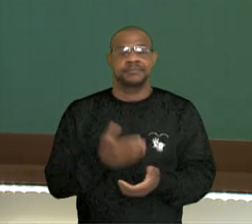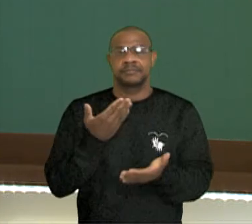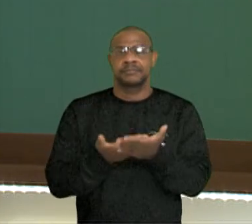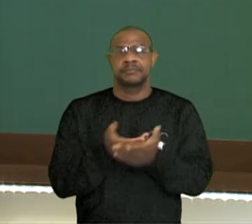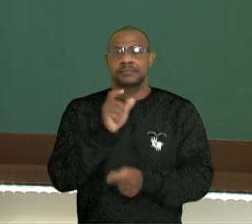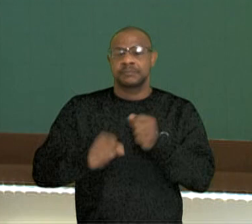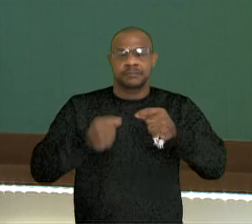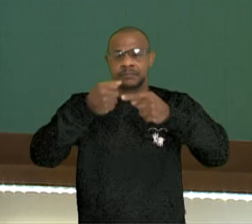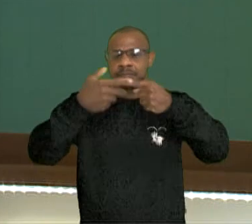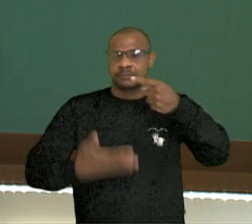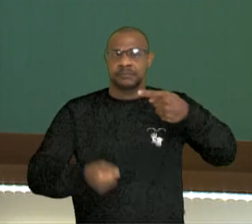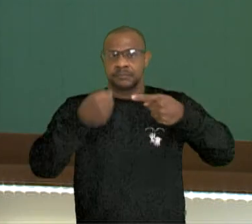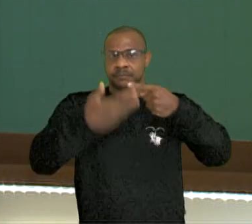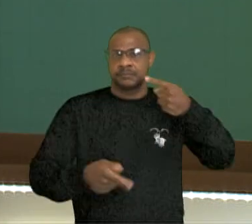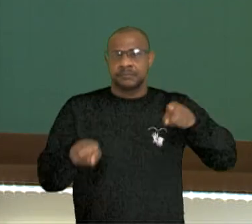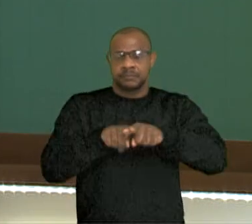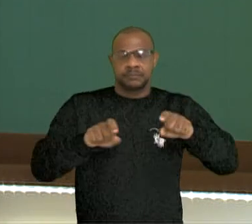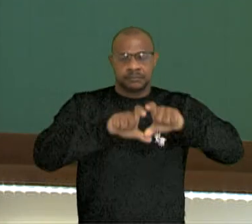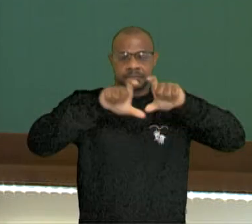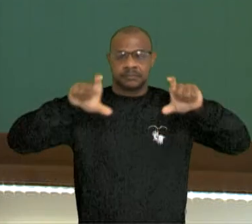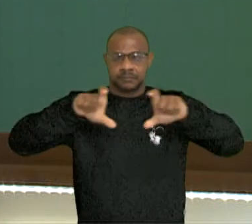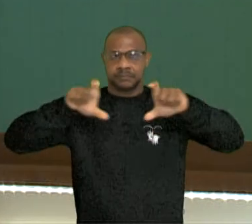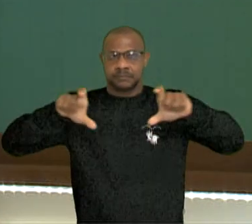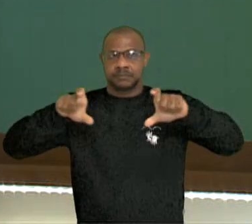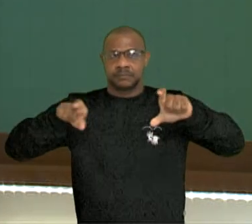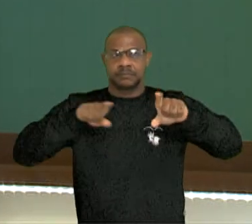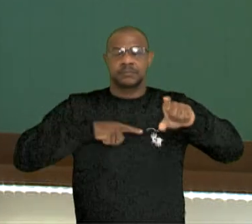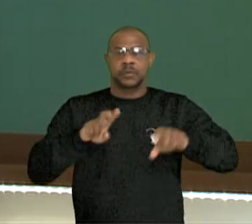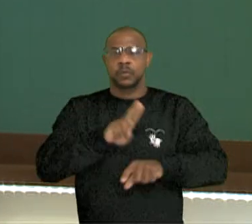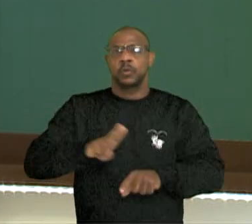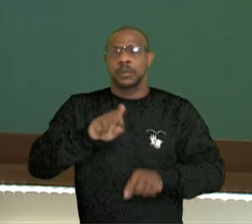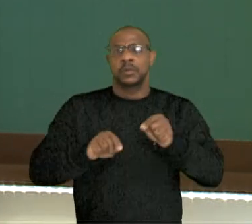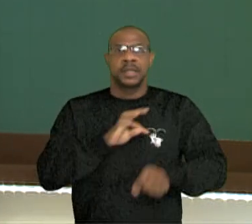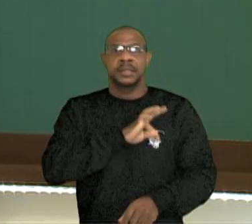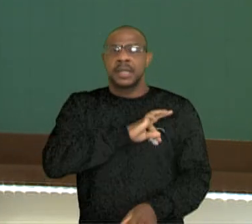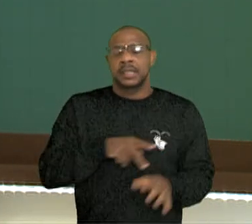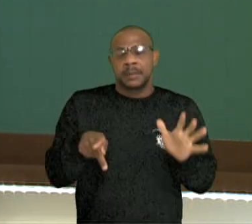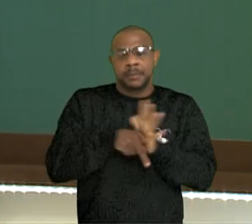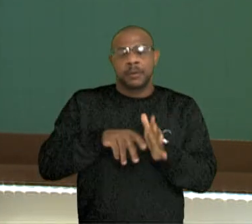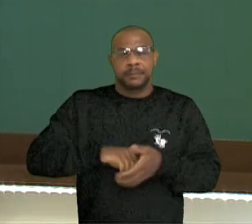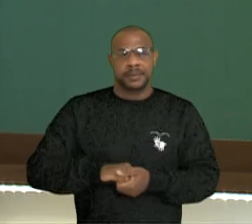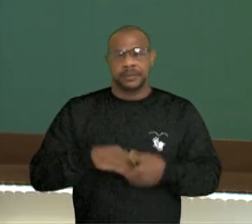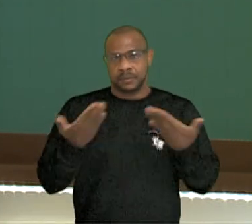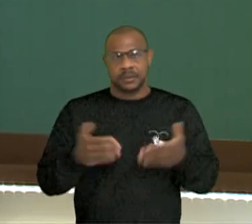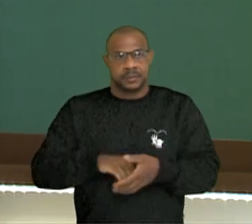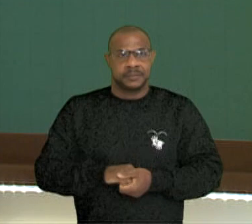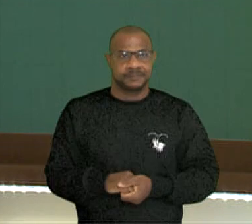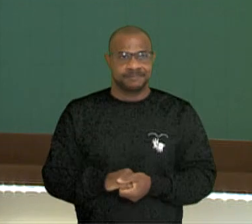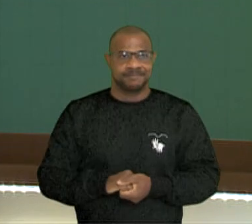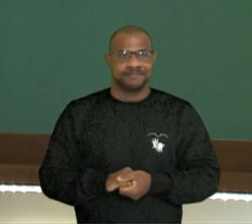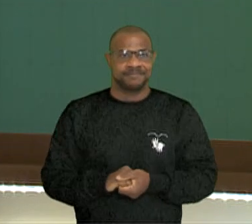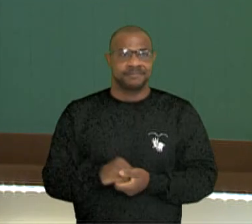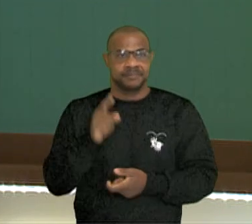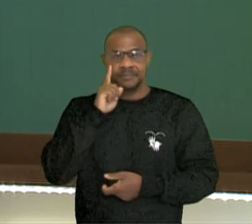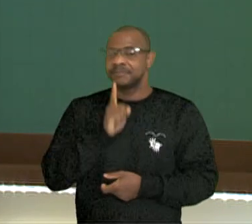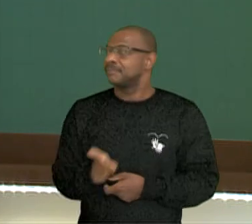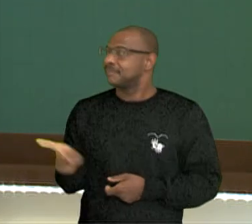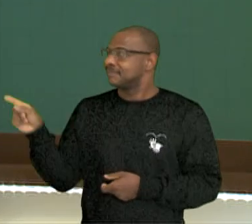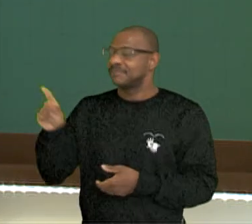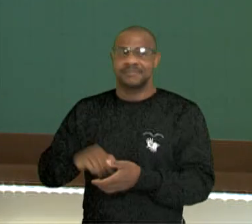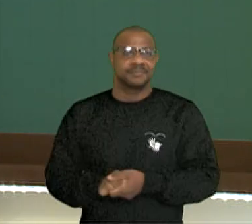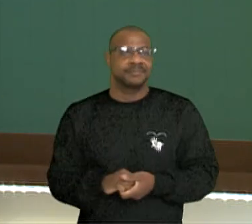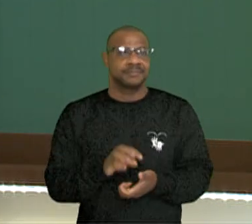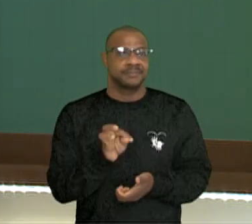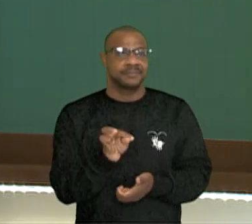a fatoração de expressões algébricas usando uma técnica específica. Qual técnica? Do trinômio quadrado perfeito.